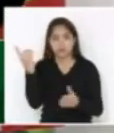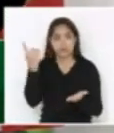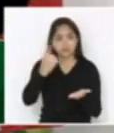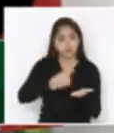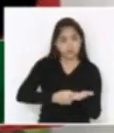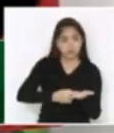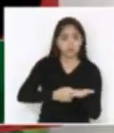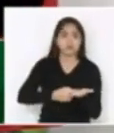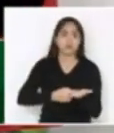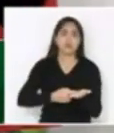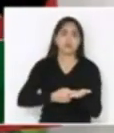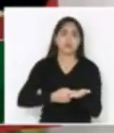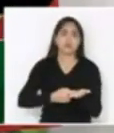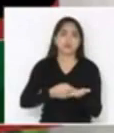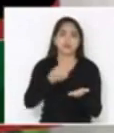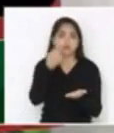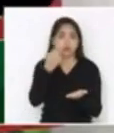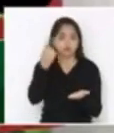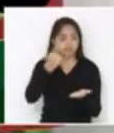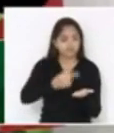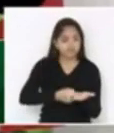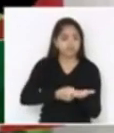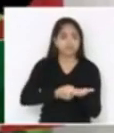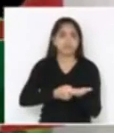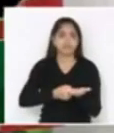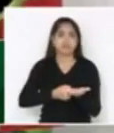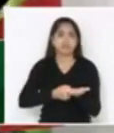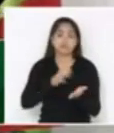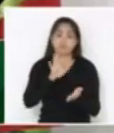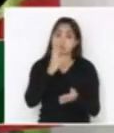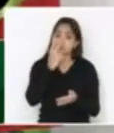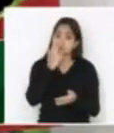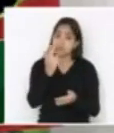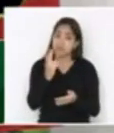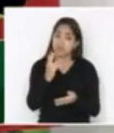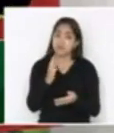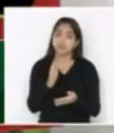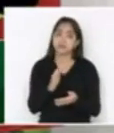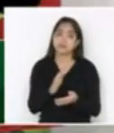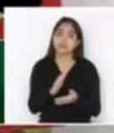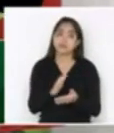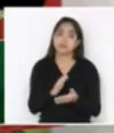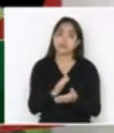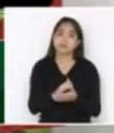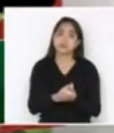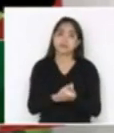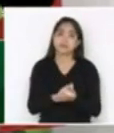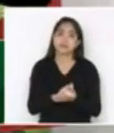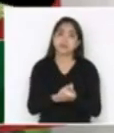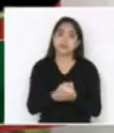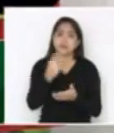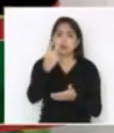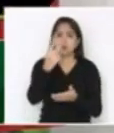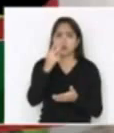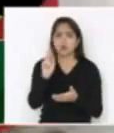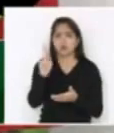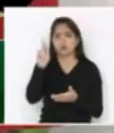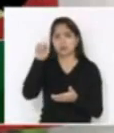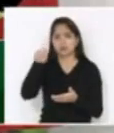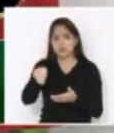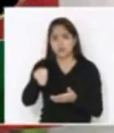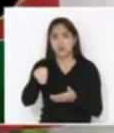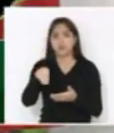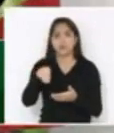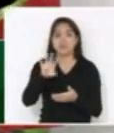né, de uma parte, mas me parece que é 2 quilômetros, 2.000 metros, e